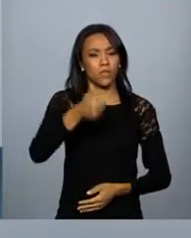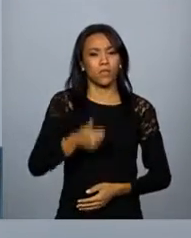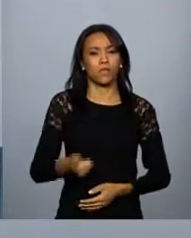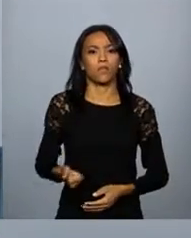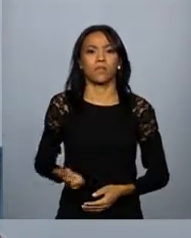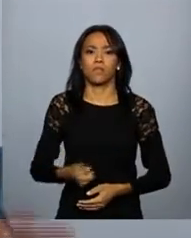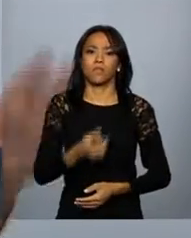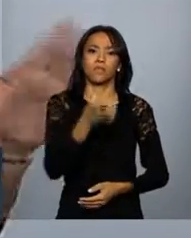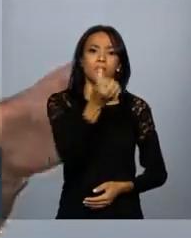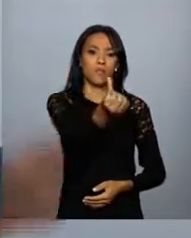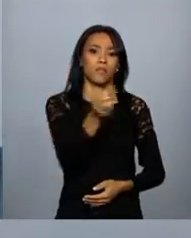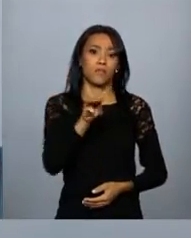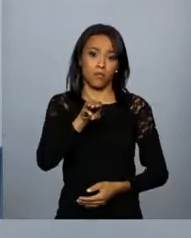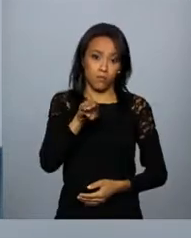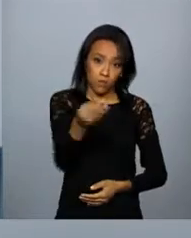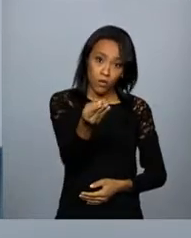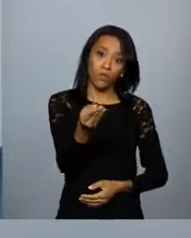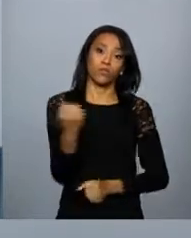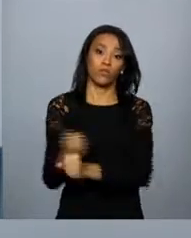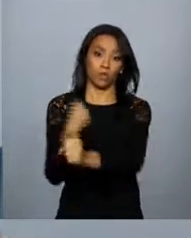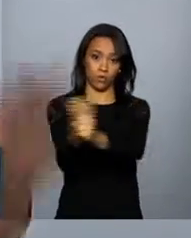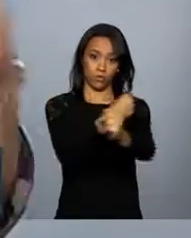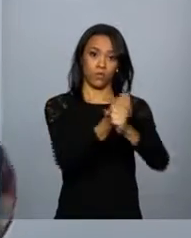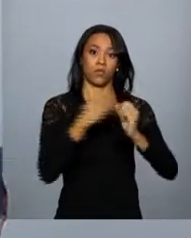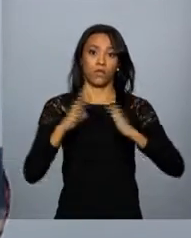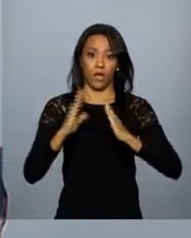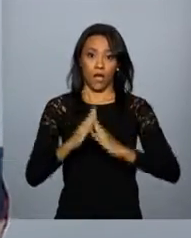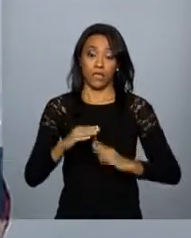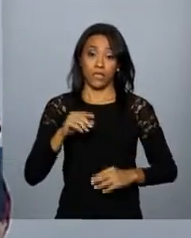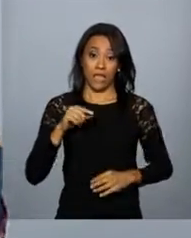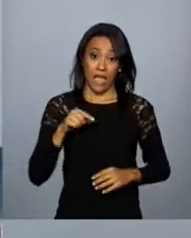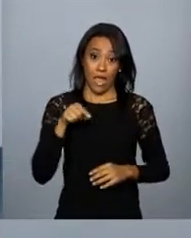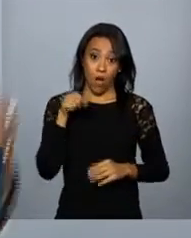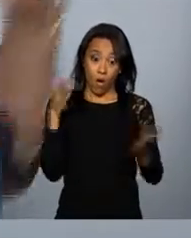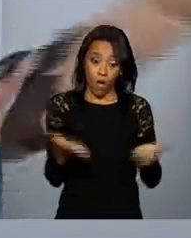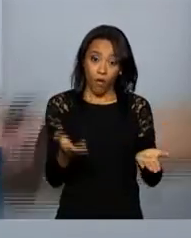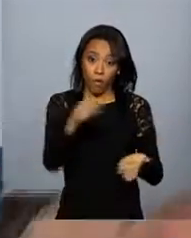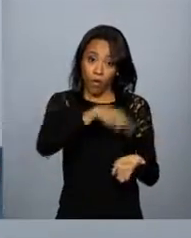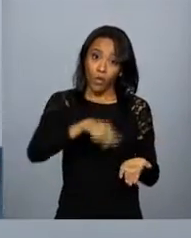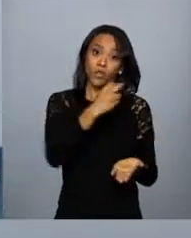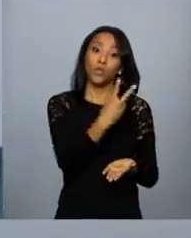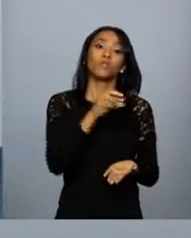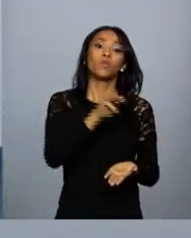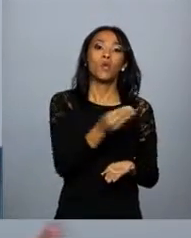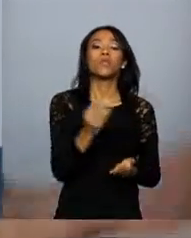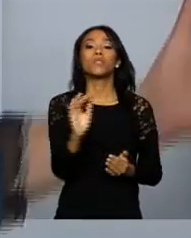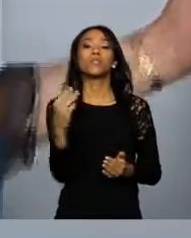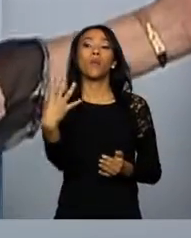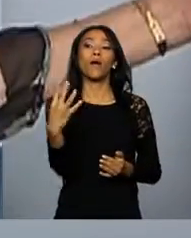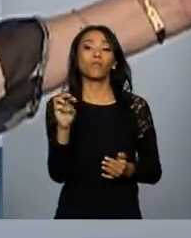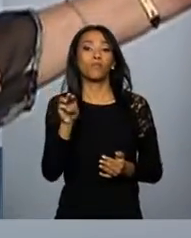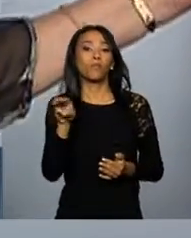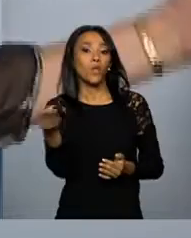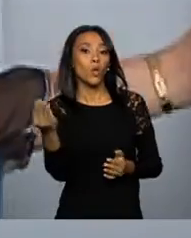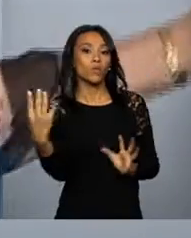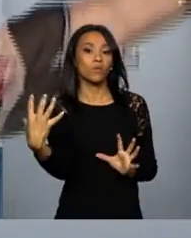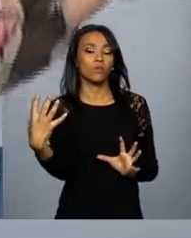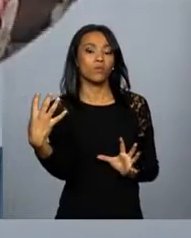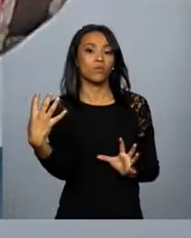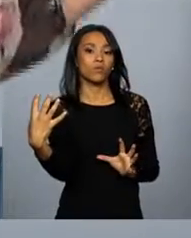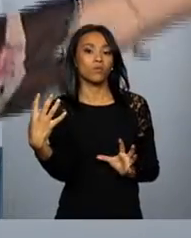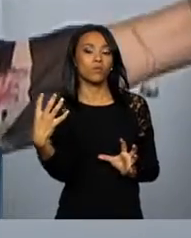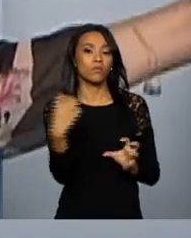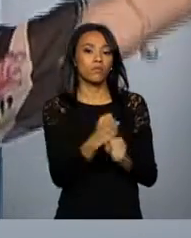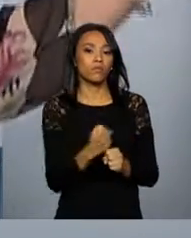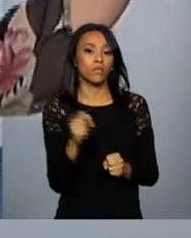6 milhões de moradias. Esses 2 milhões de agora e 4 milhões que, acumulando Minha